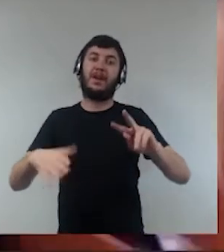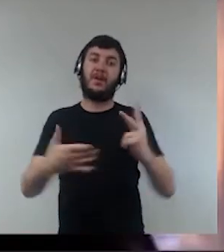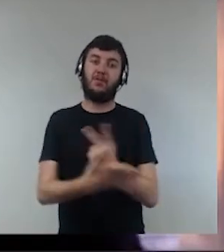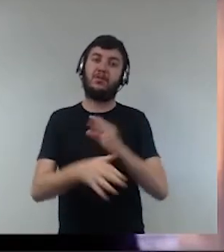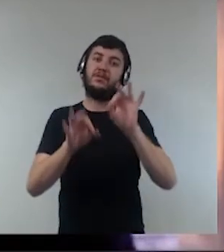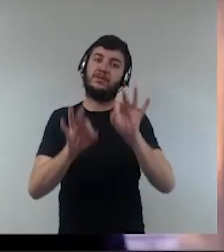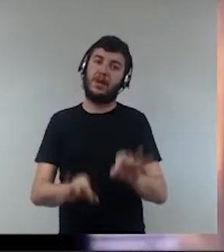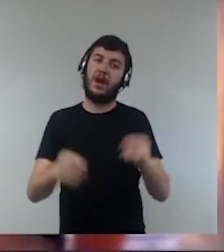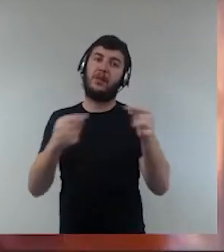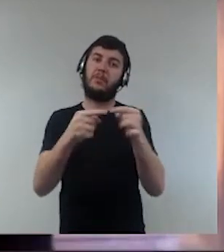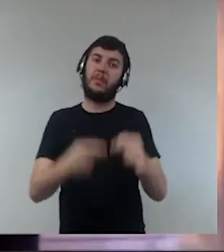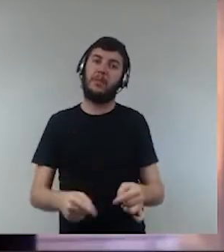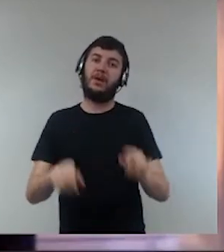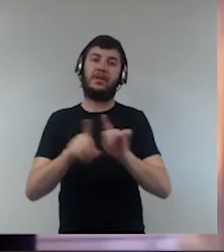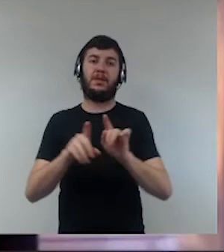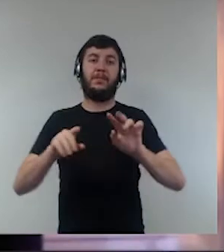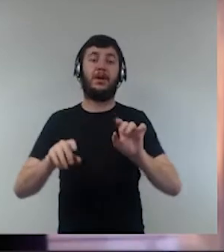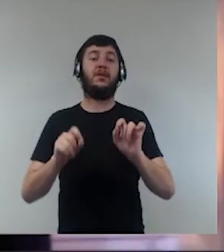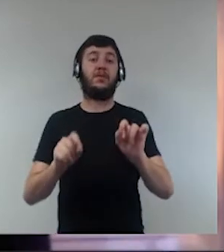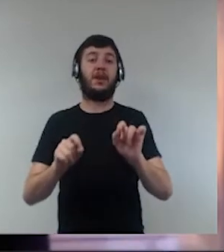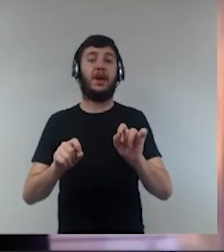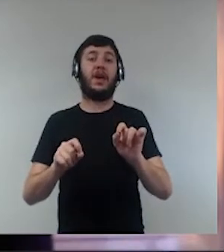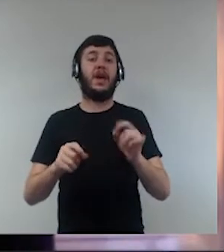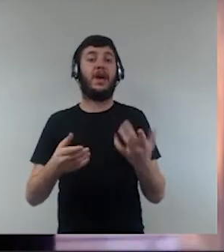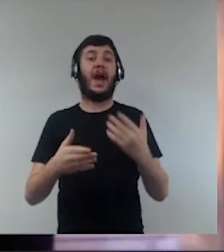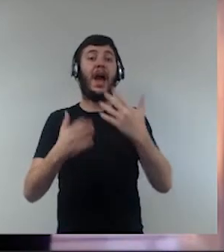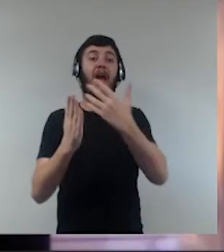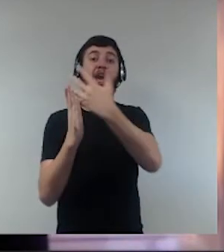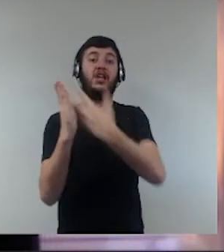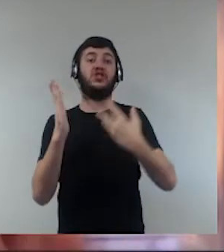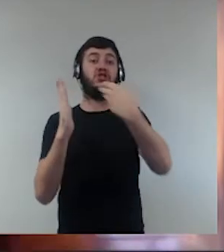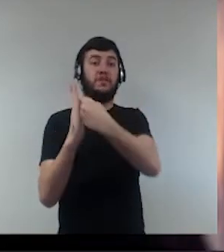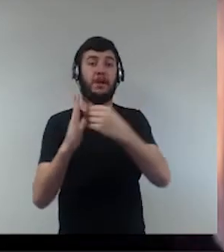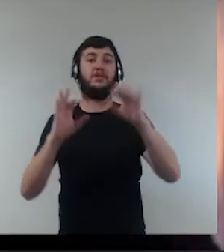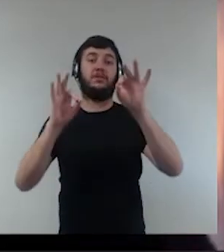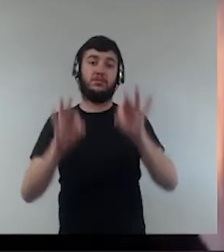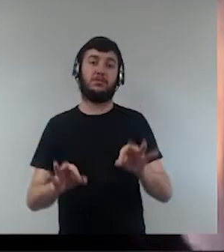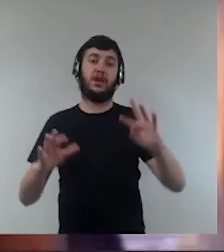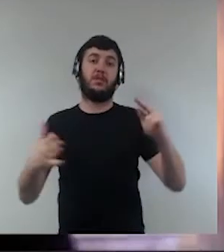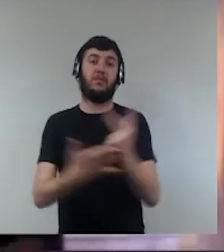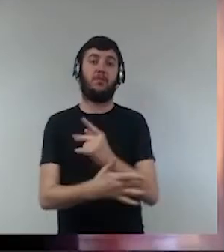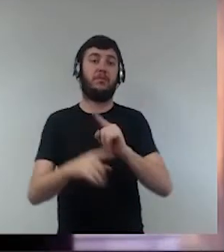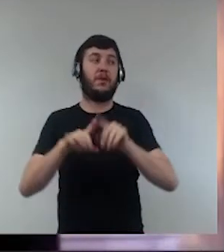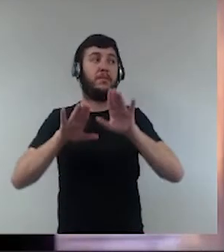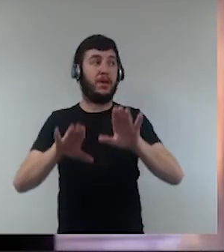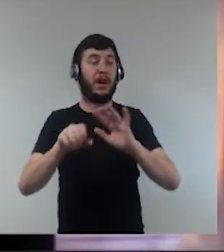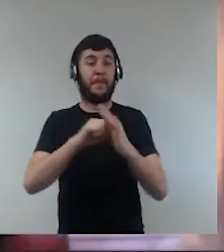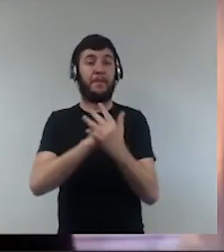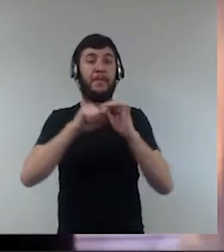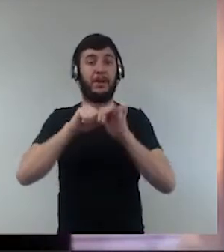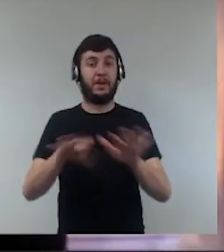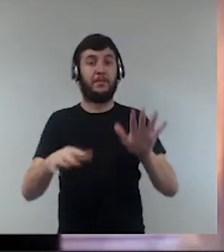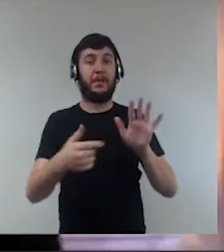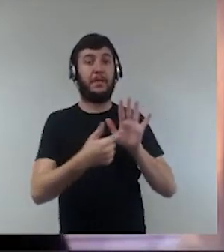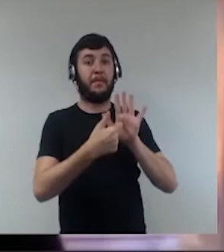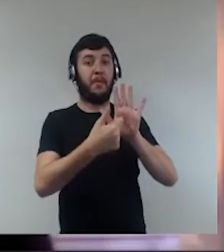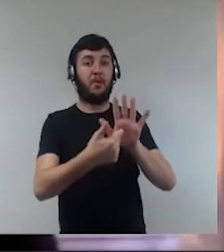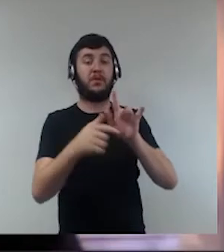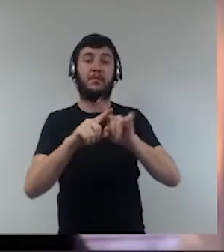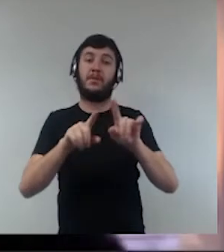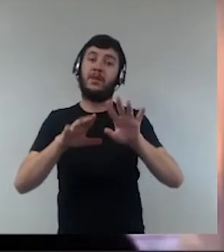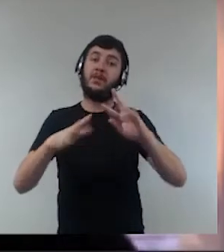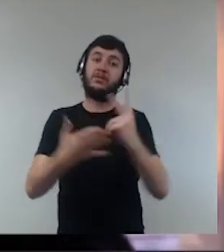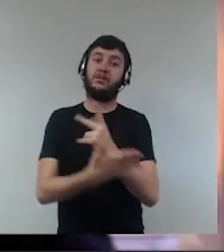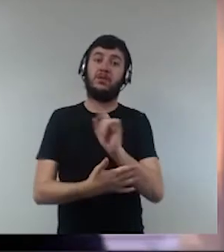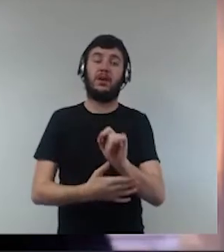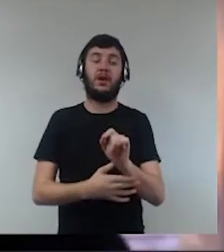sejam realizadas. Então, pode ser interessante as partes, e esse momento de pandemia nos mostra isso, as partes, num contrato, colocarem